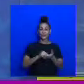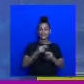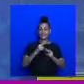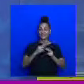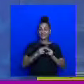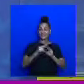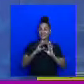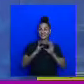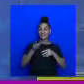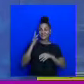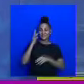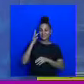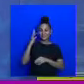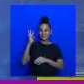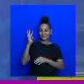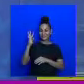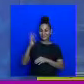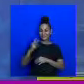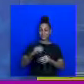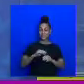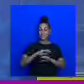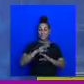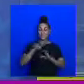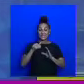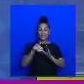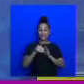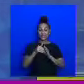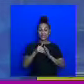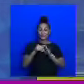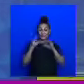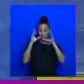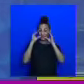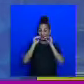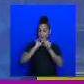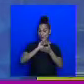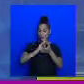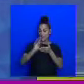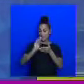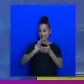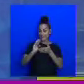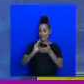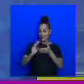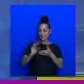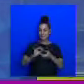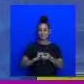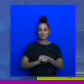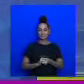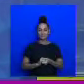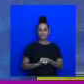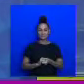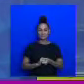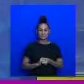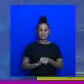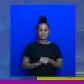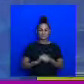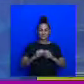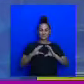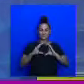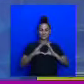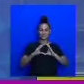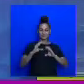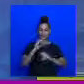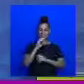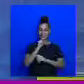Loterias Caixa, já pensou? Todas as noites, milhões em prêmios para você. Bola laranja